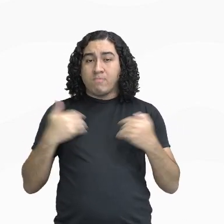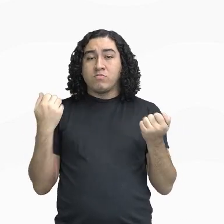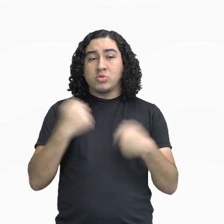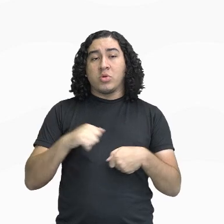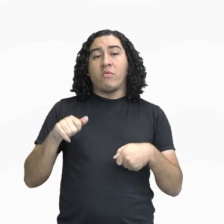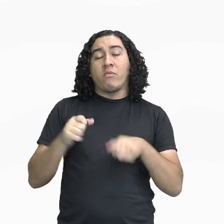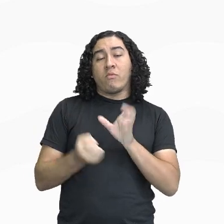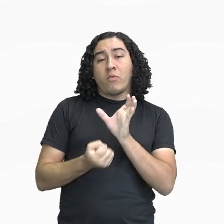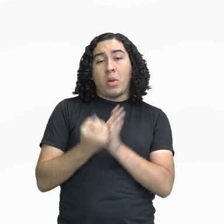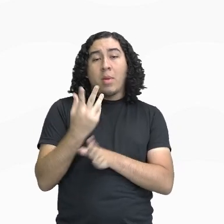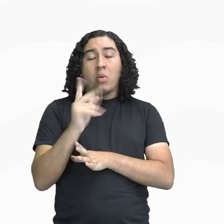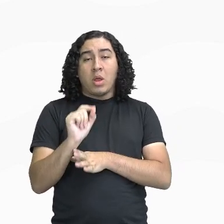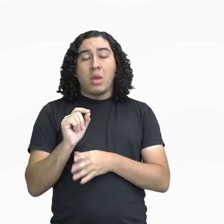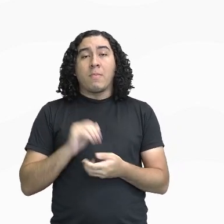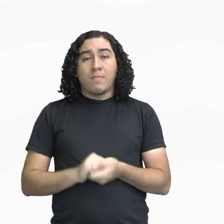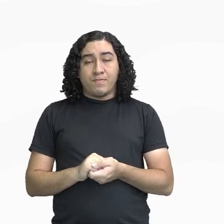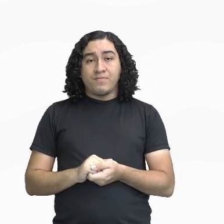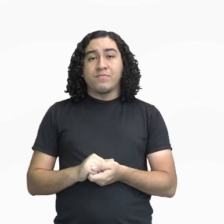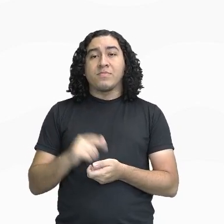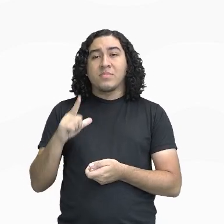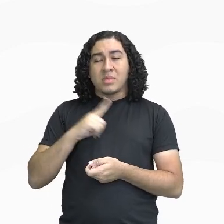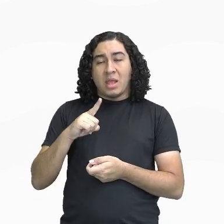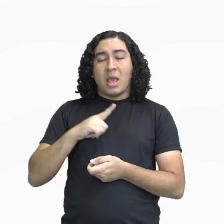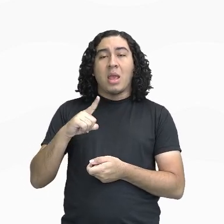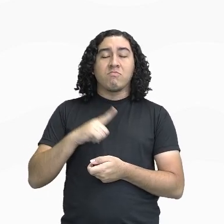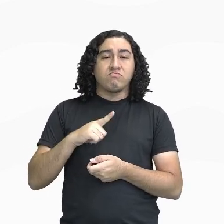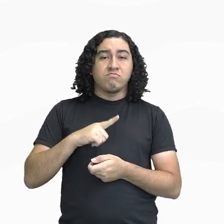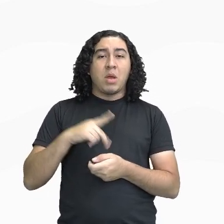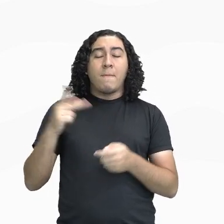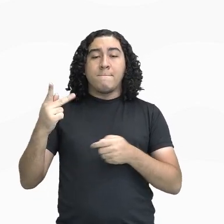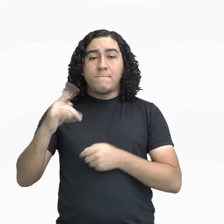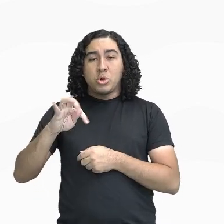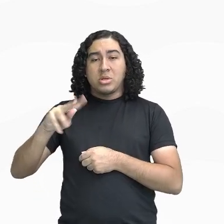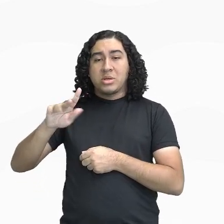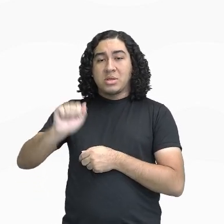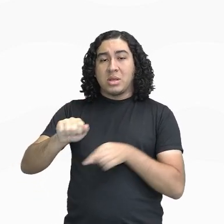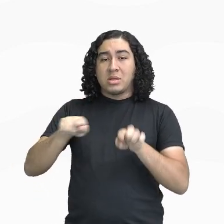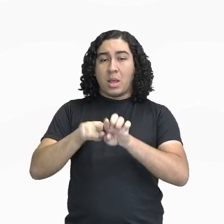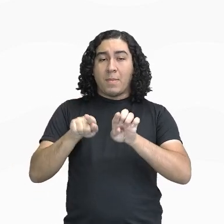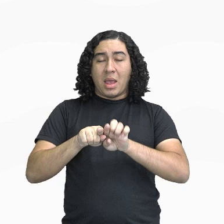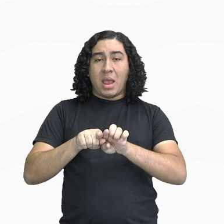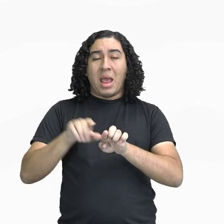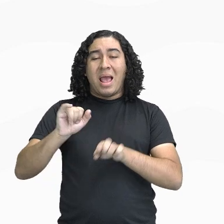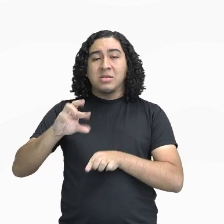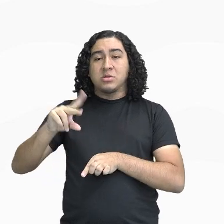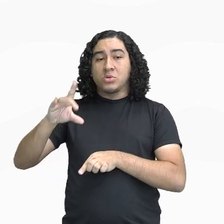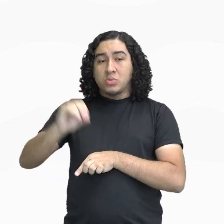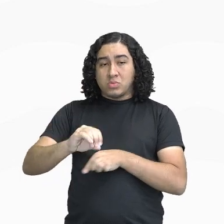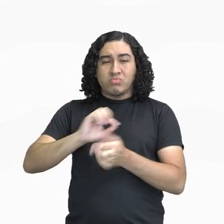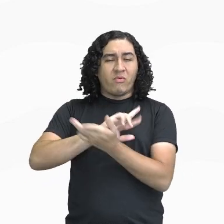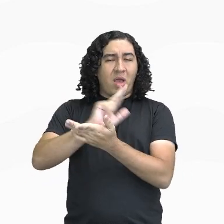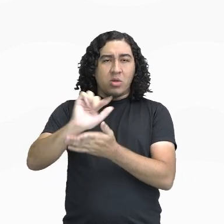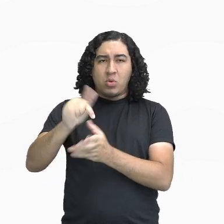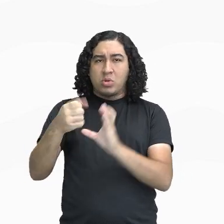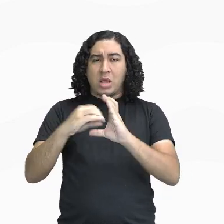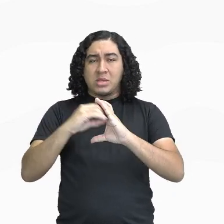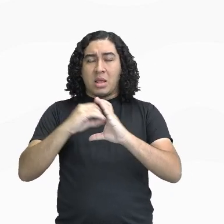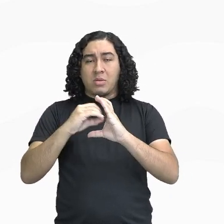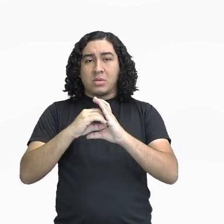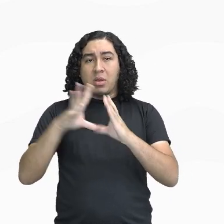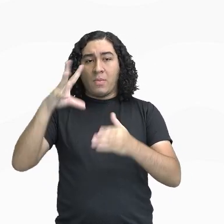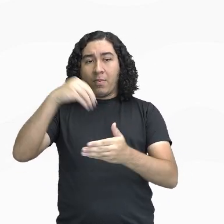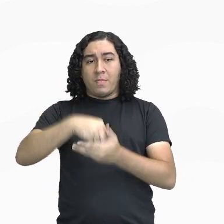para formar proteínas, ácidos nucleicos e outros componentes das células. Agora, na próxima imagem, a gente visualiza aí um